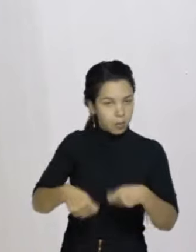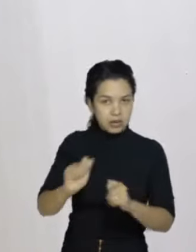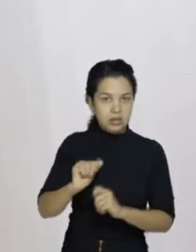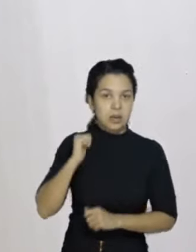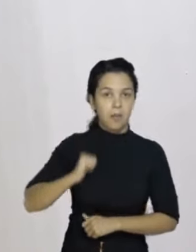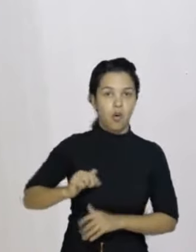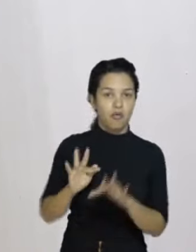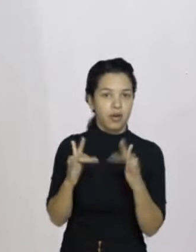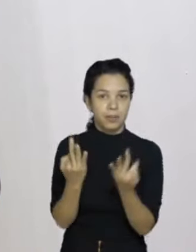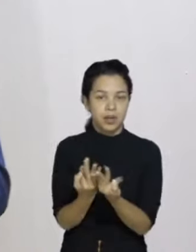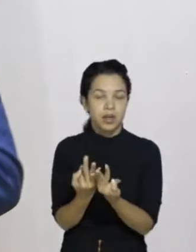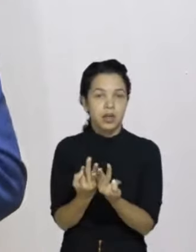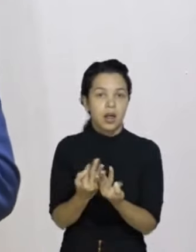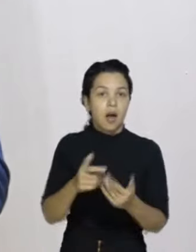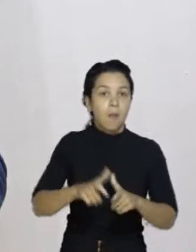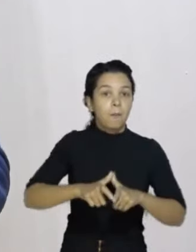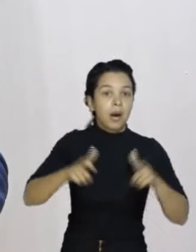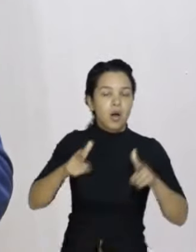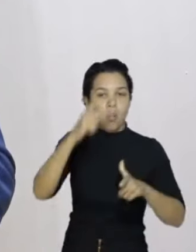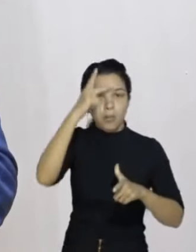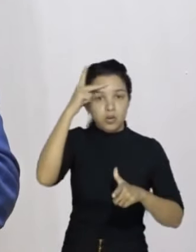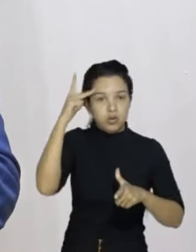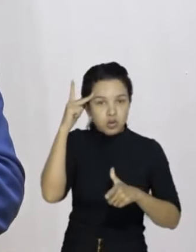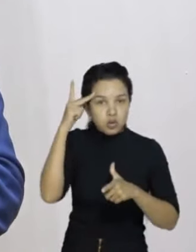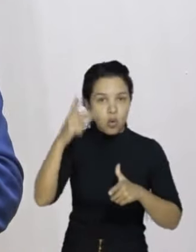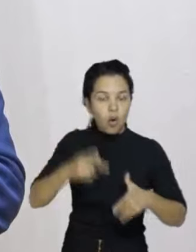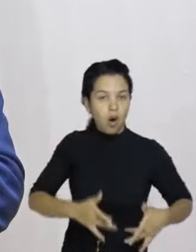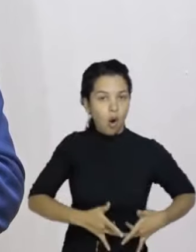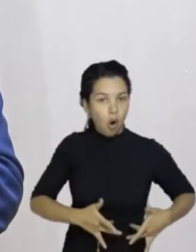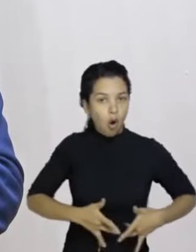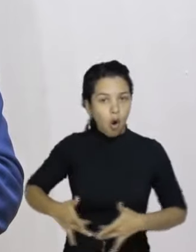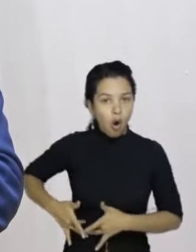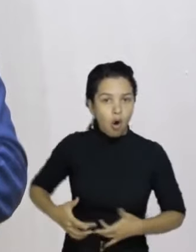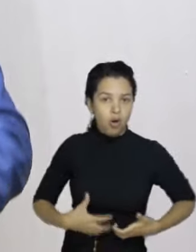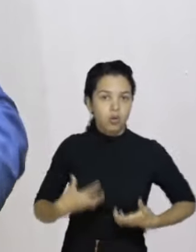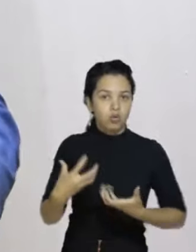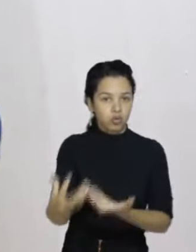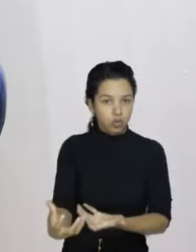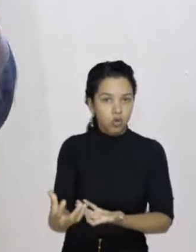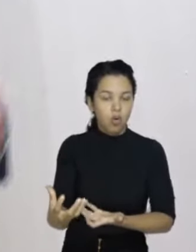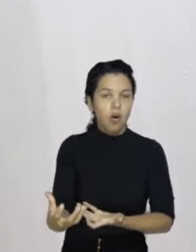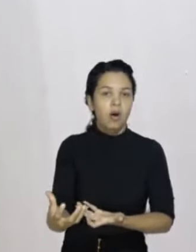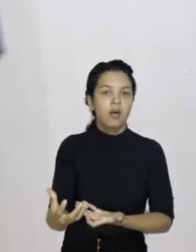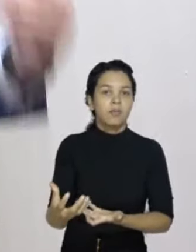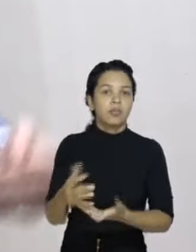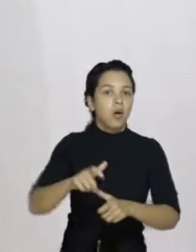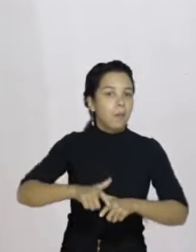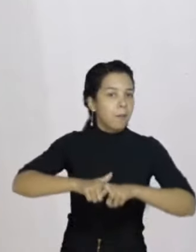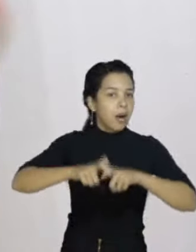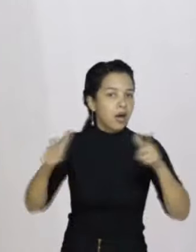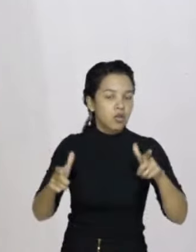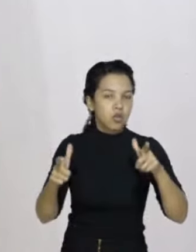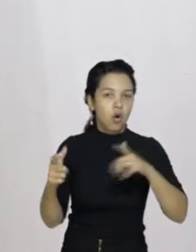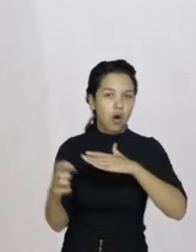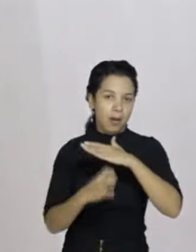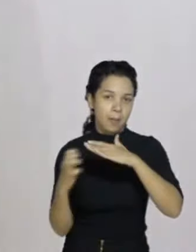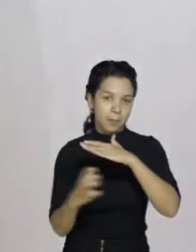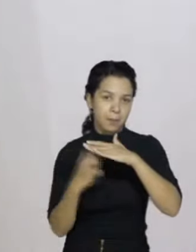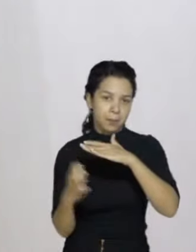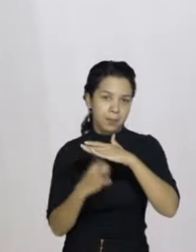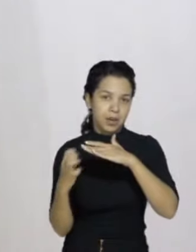maior índice de doadores de órgãos do Brasil é o Catarinense maior índice de startups por habitante